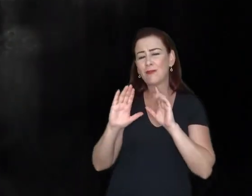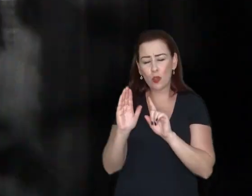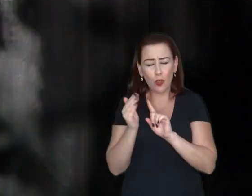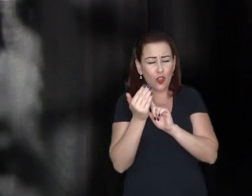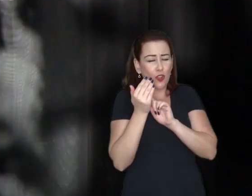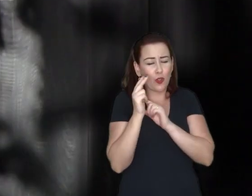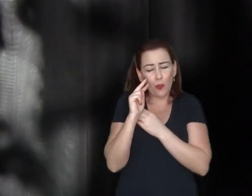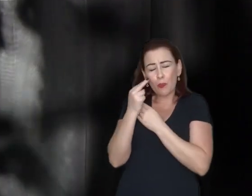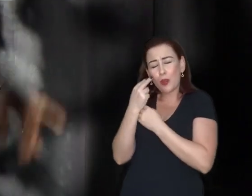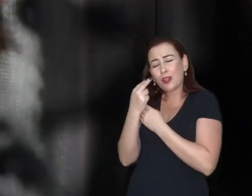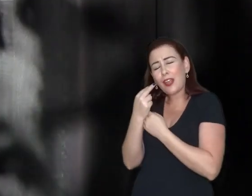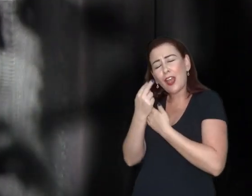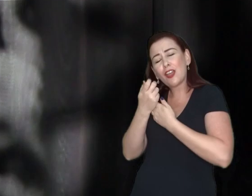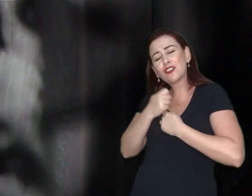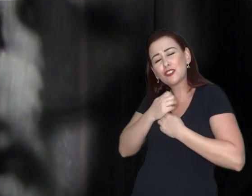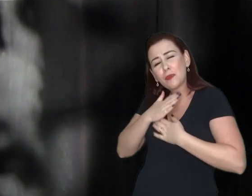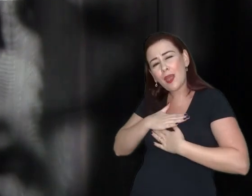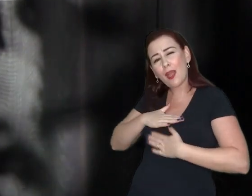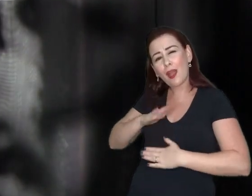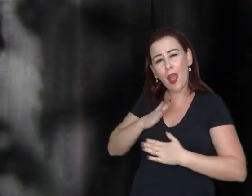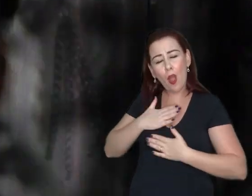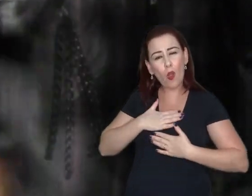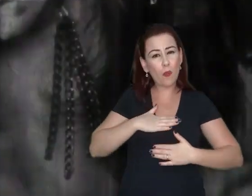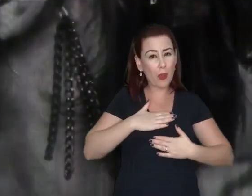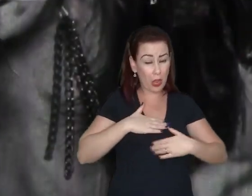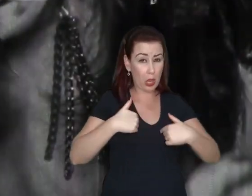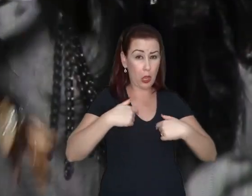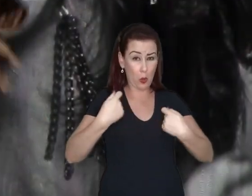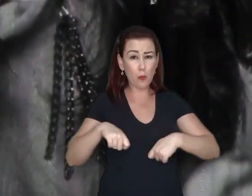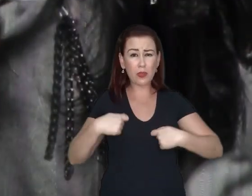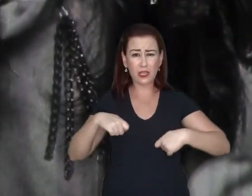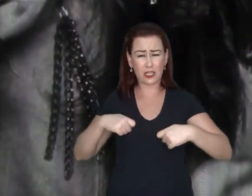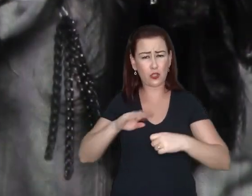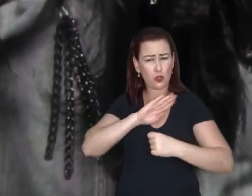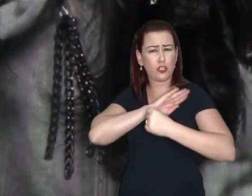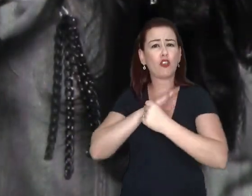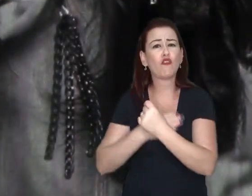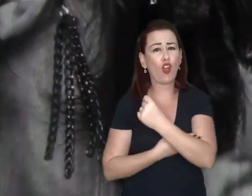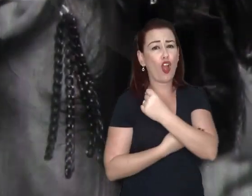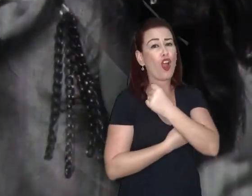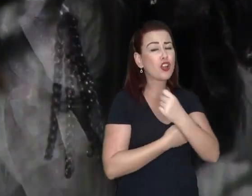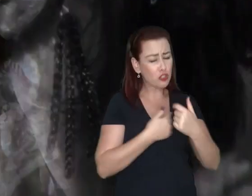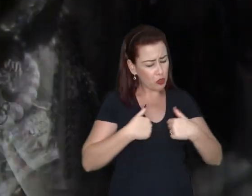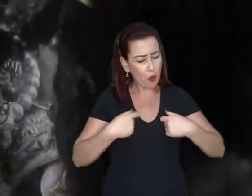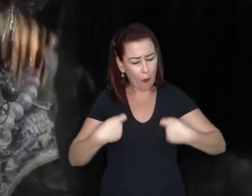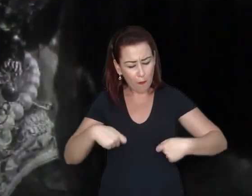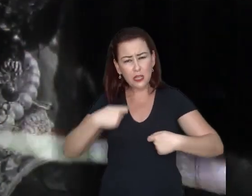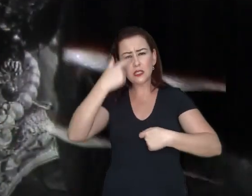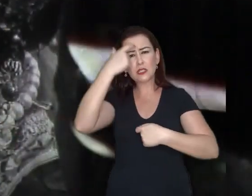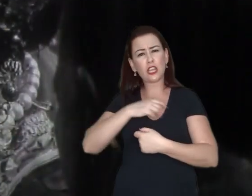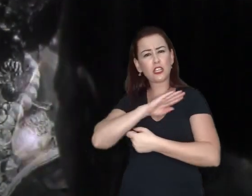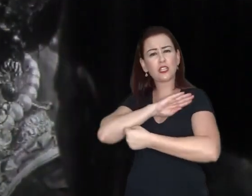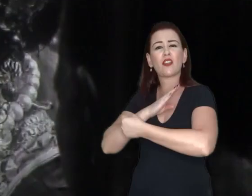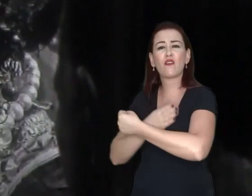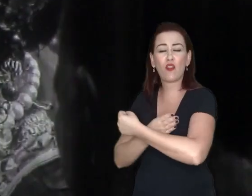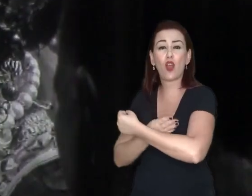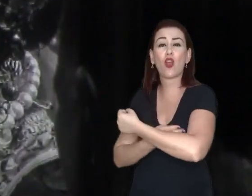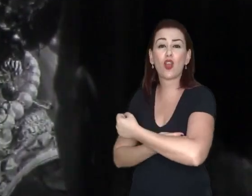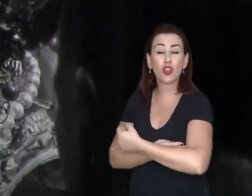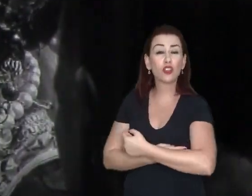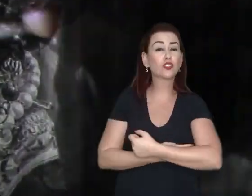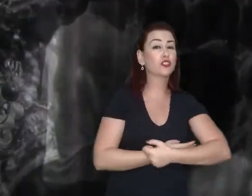canta. Protege minha calma, é preciso ser forte pra ser, precisa ser